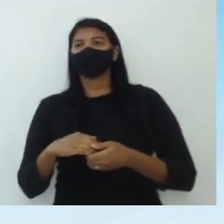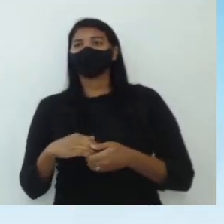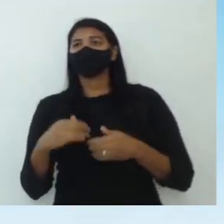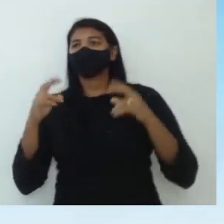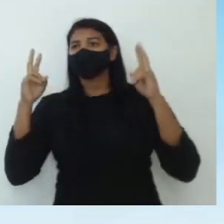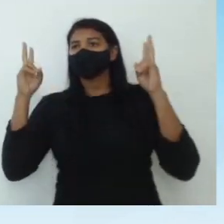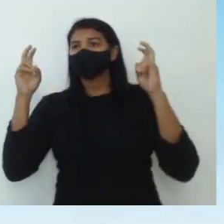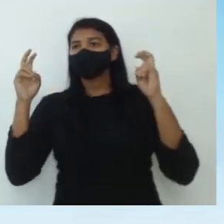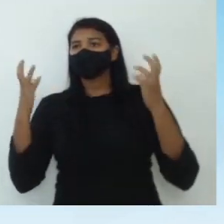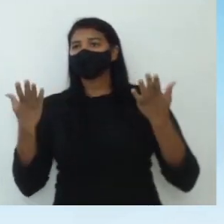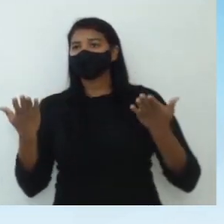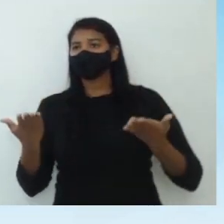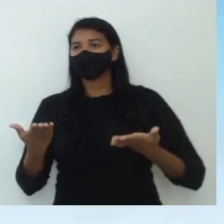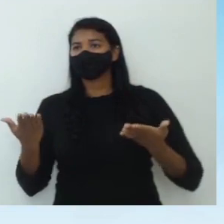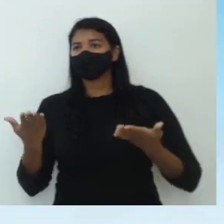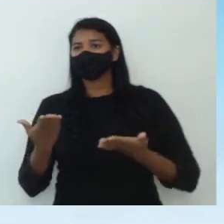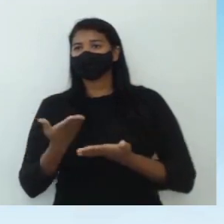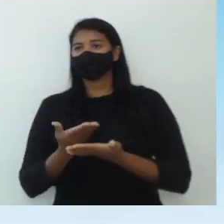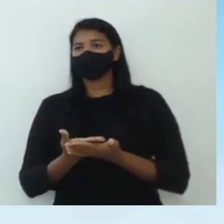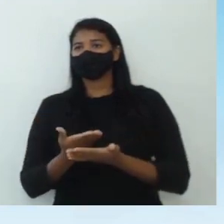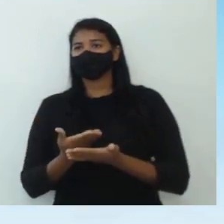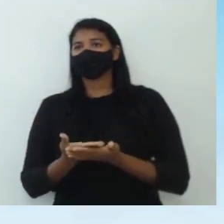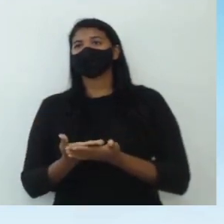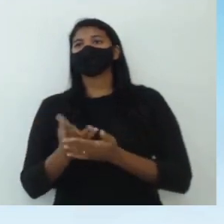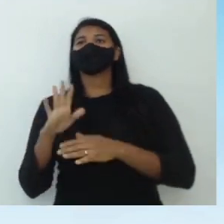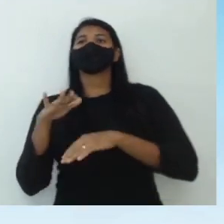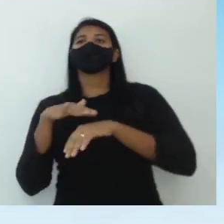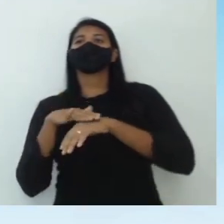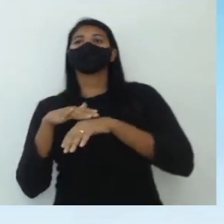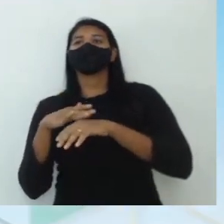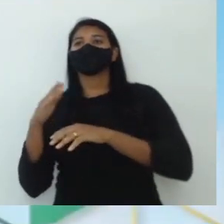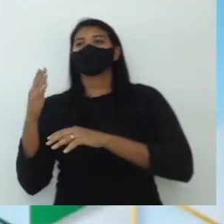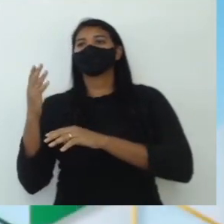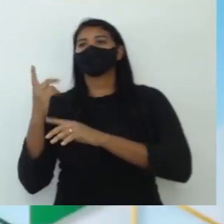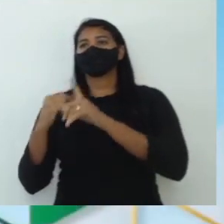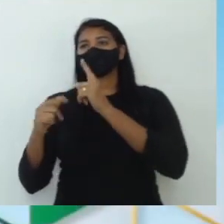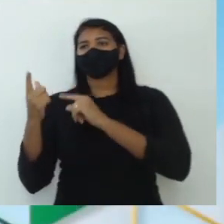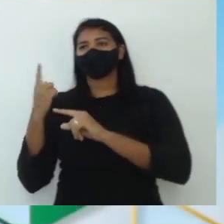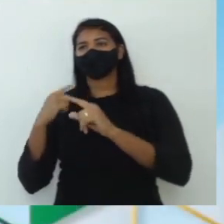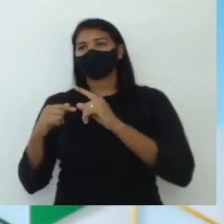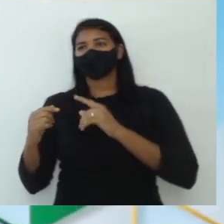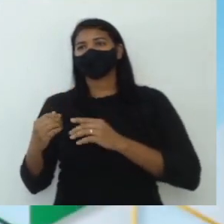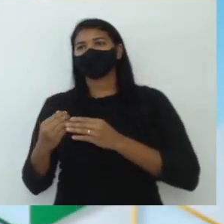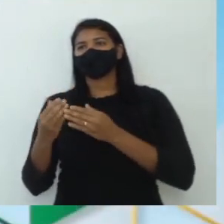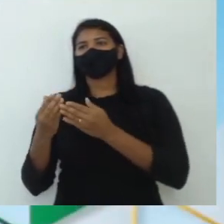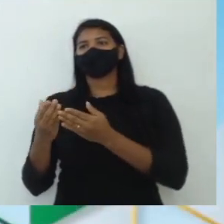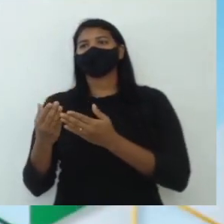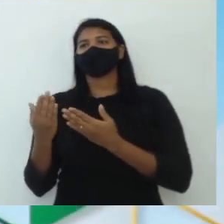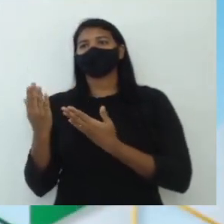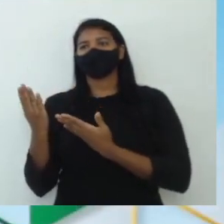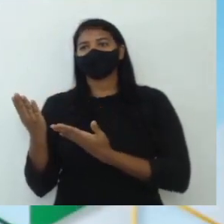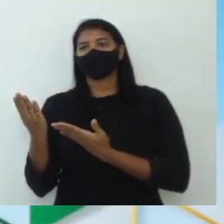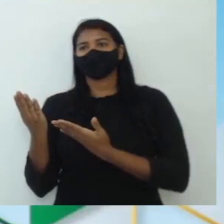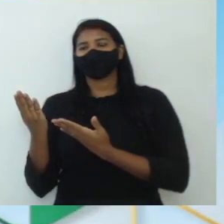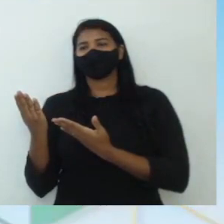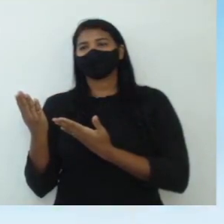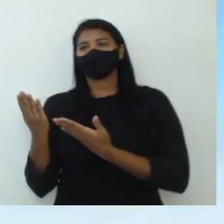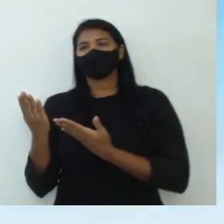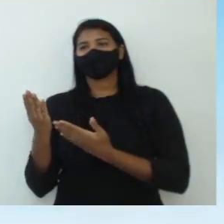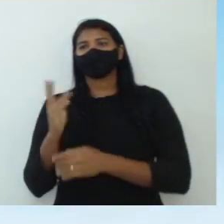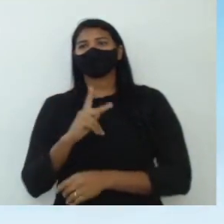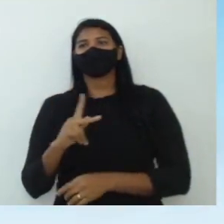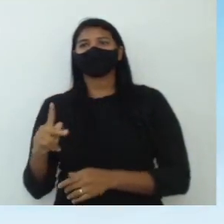tema de hoje, professora? Hoje a gente vai conversar sobre economia e sustentabilidade. Professora e prezados estudantes